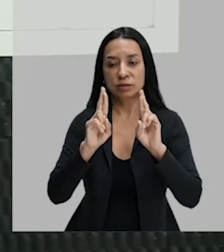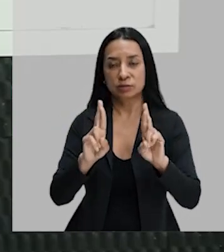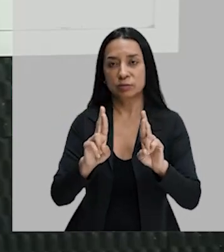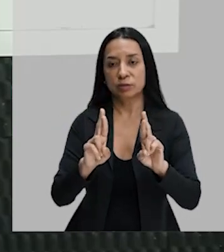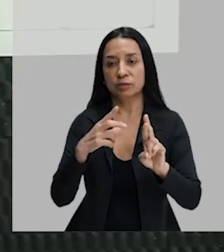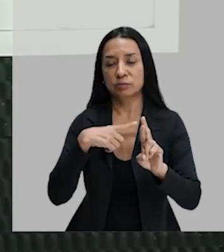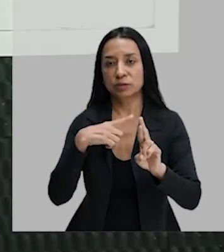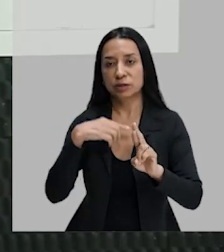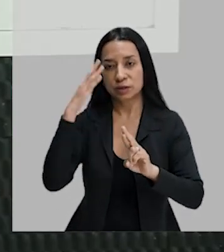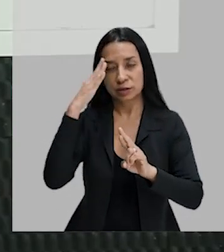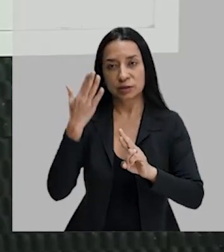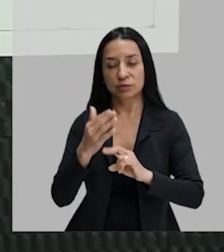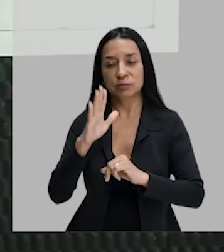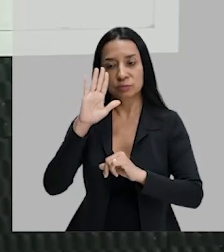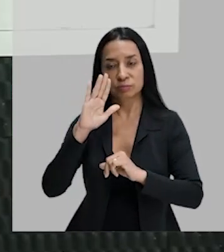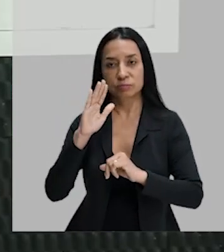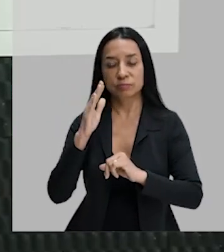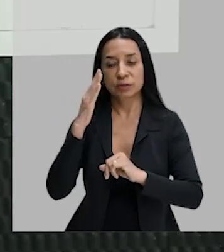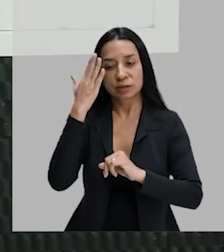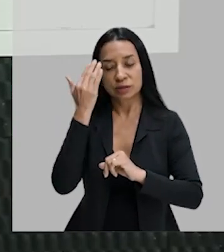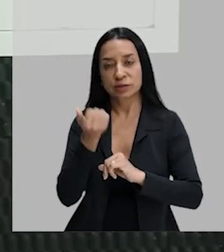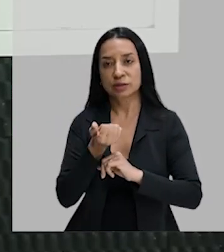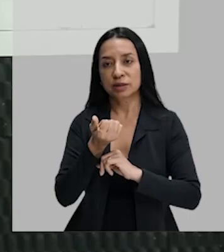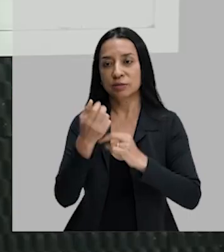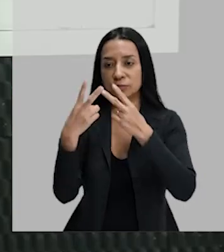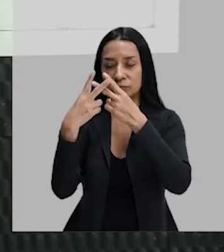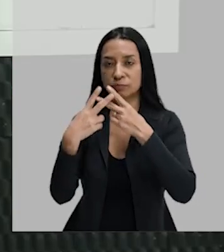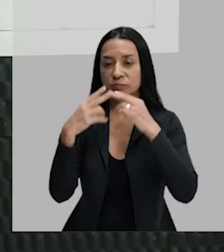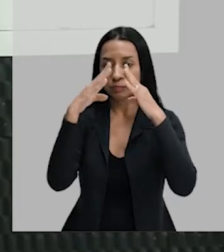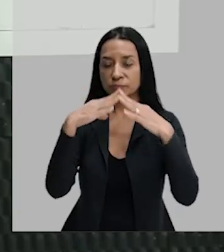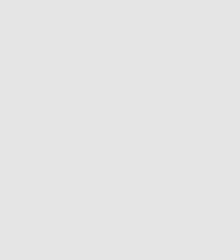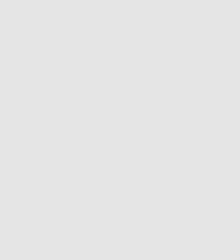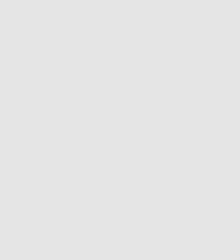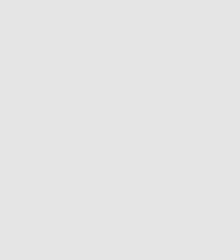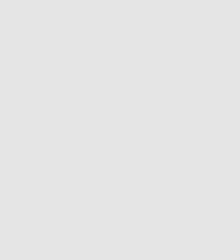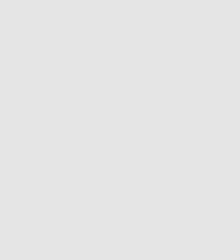tenha entendido já sabe hashtag fica em casa aprendendo